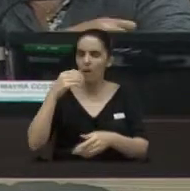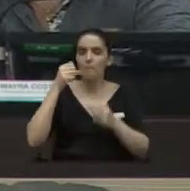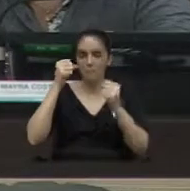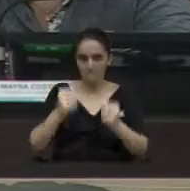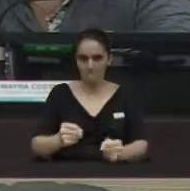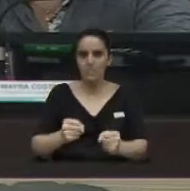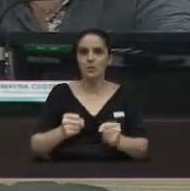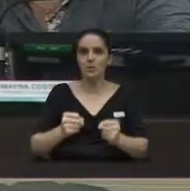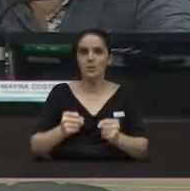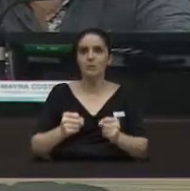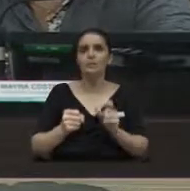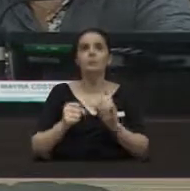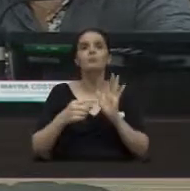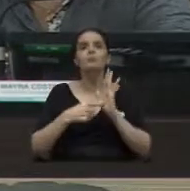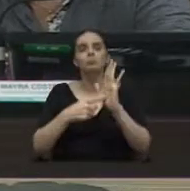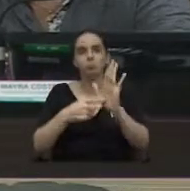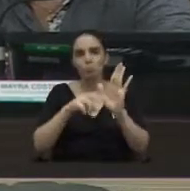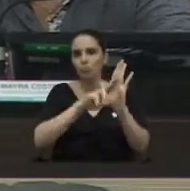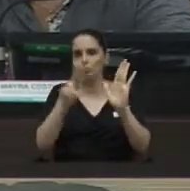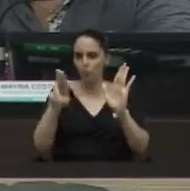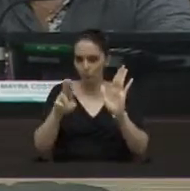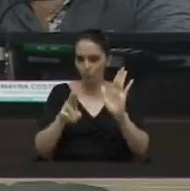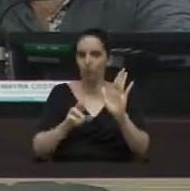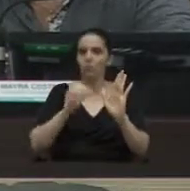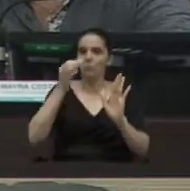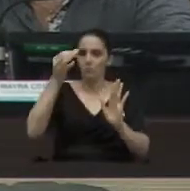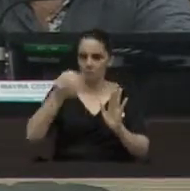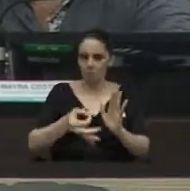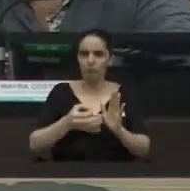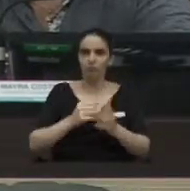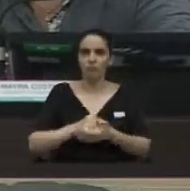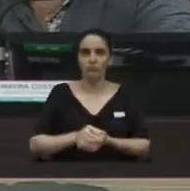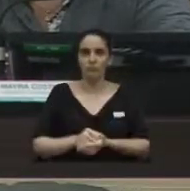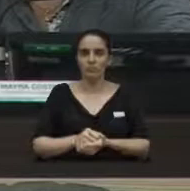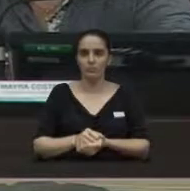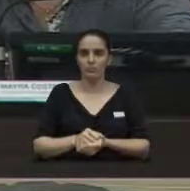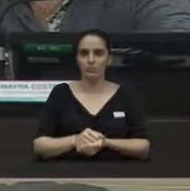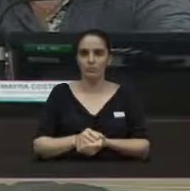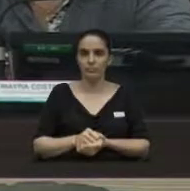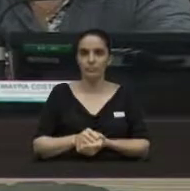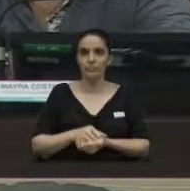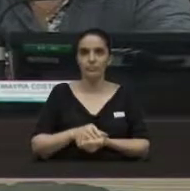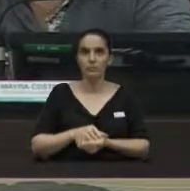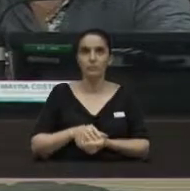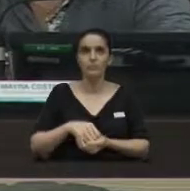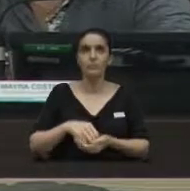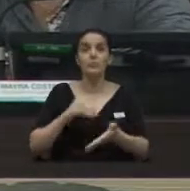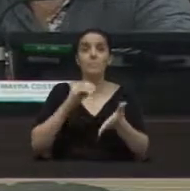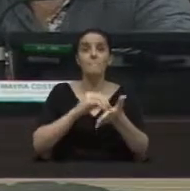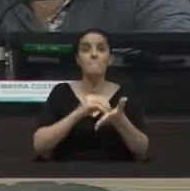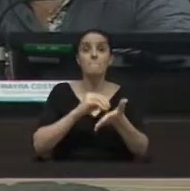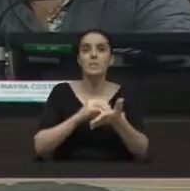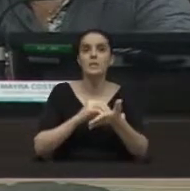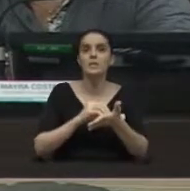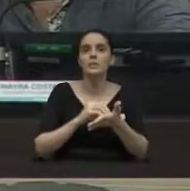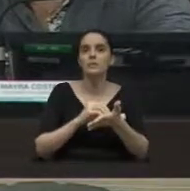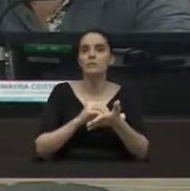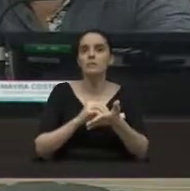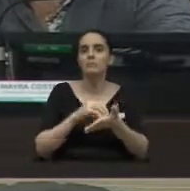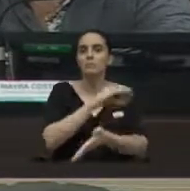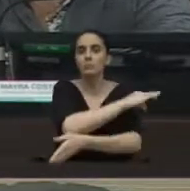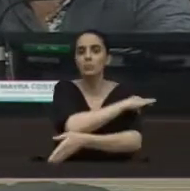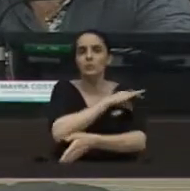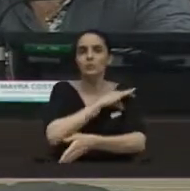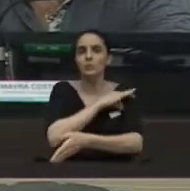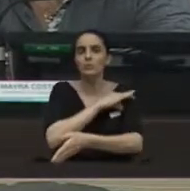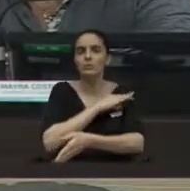dá que nós vamos tomar providência. Se houve, eu até diria, você pode deixar os dados, que é necessário, inclusive, para não acontecer